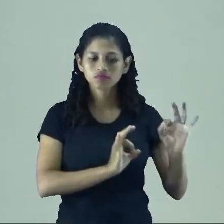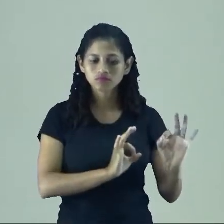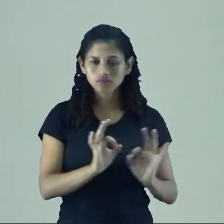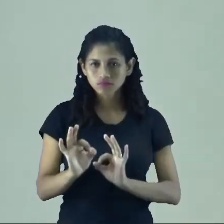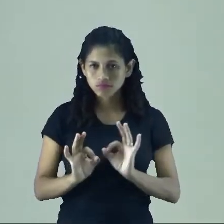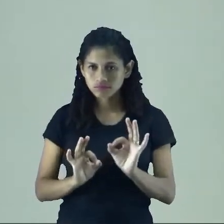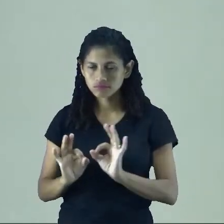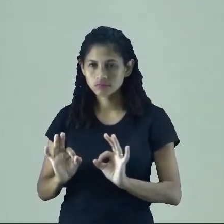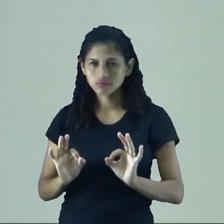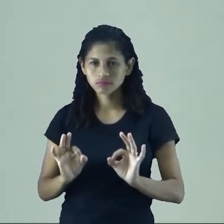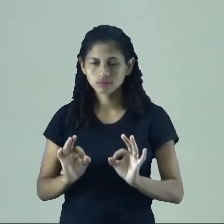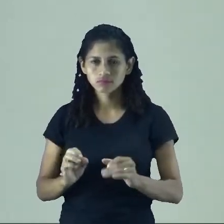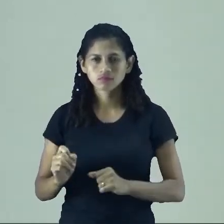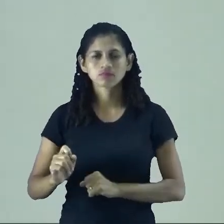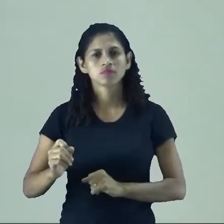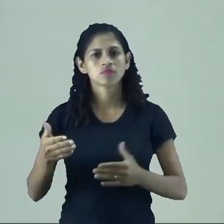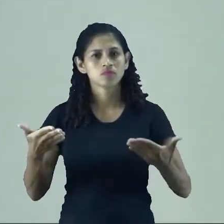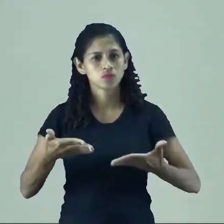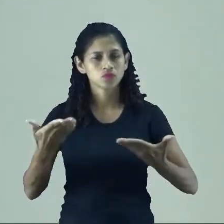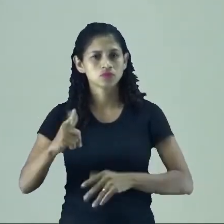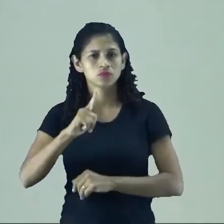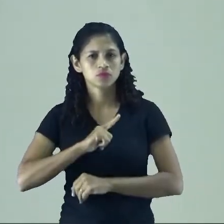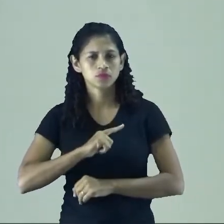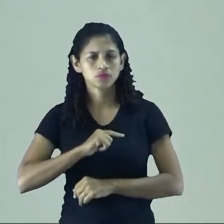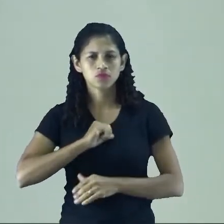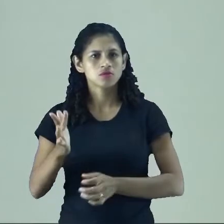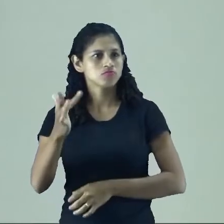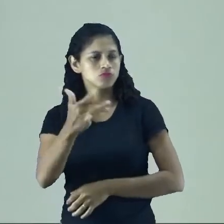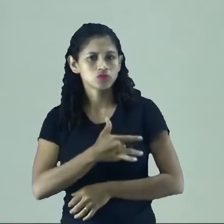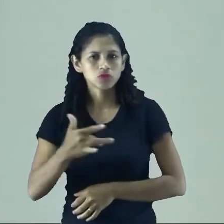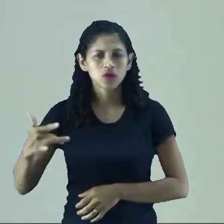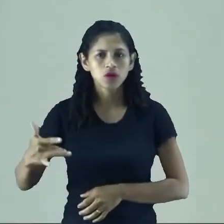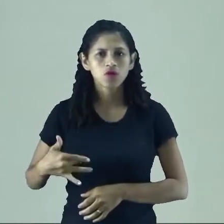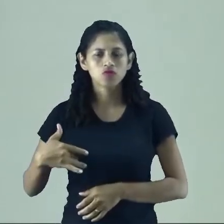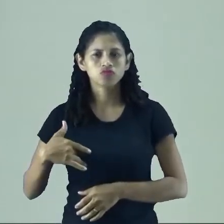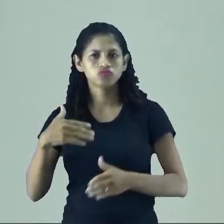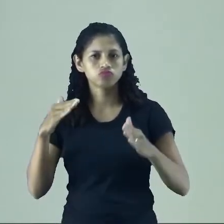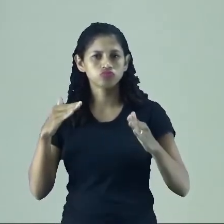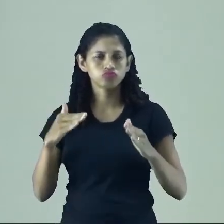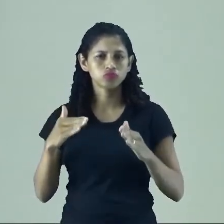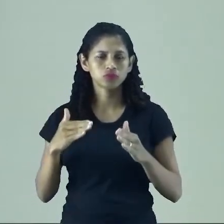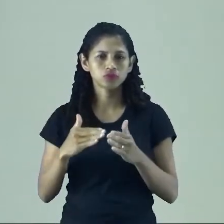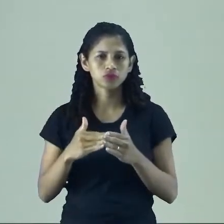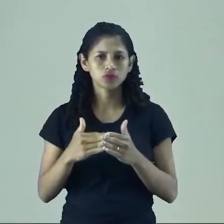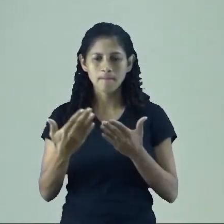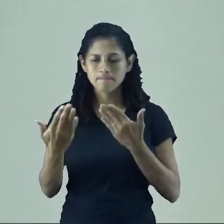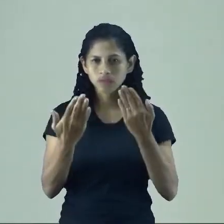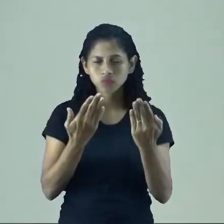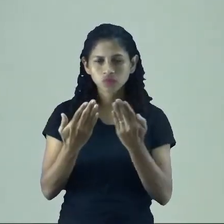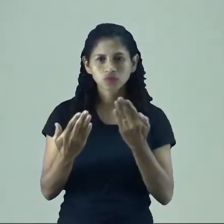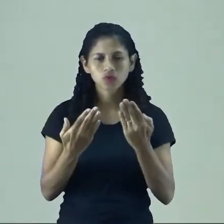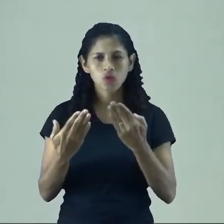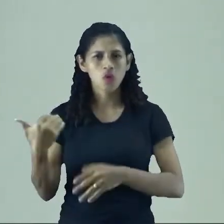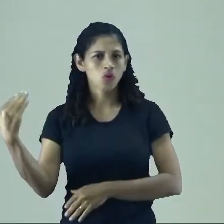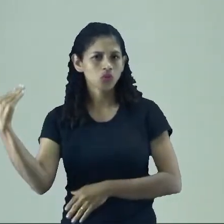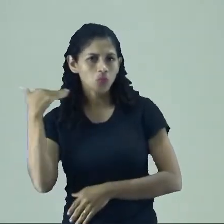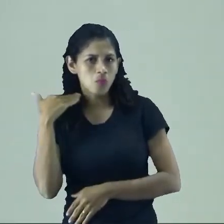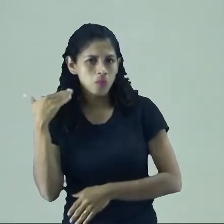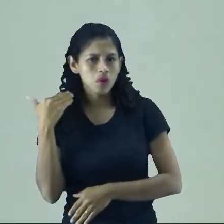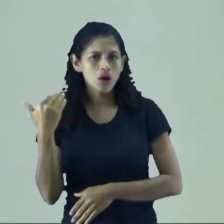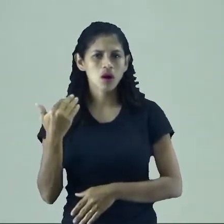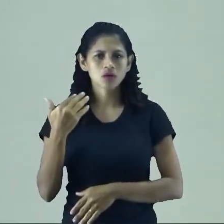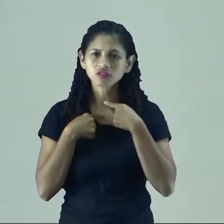no exercício da sua cidadania. Vamos avançar e essas informações elas vão ficar cada vez mais claras